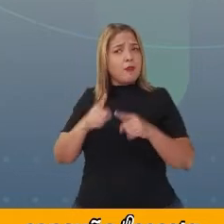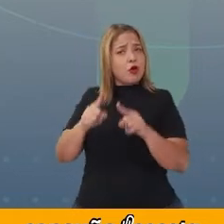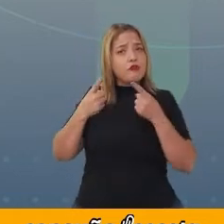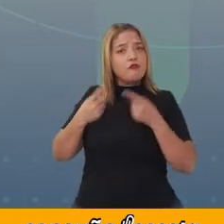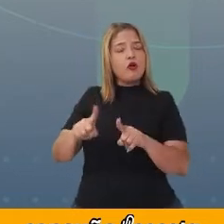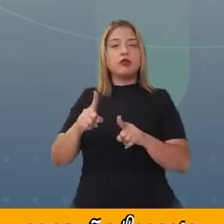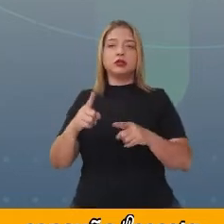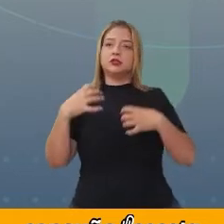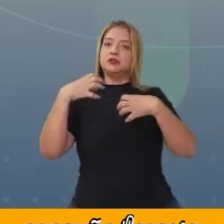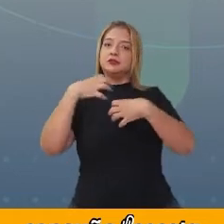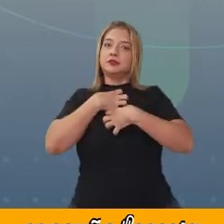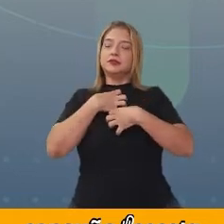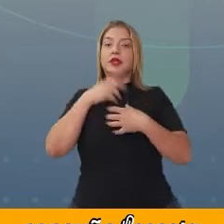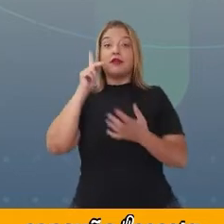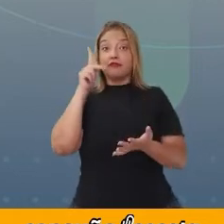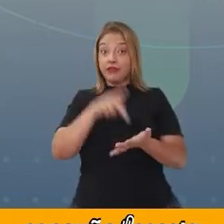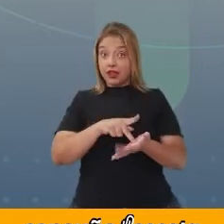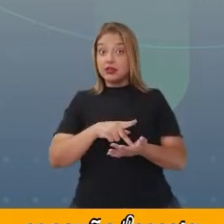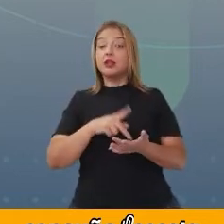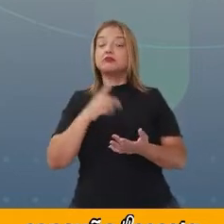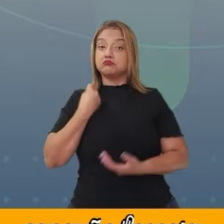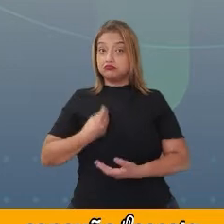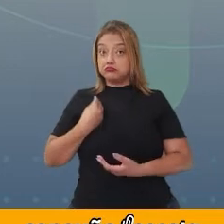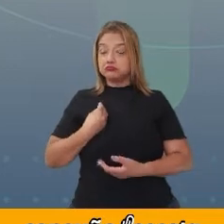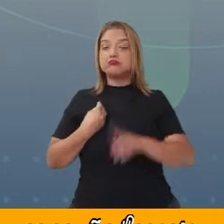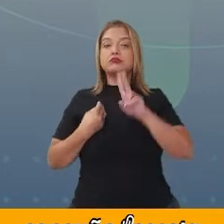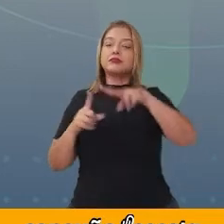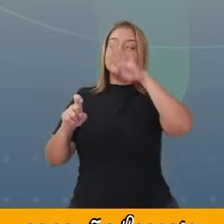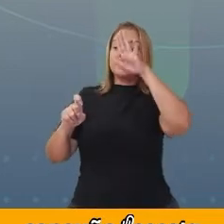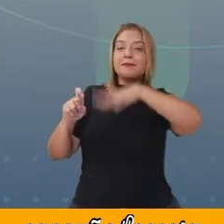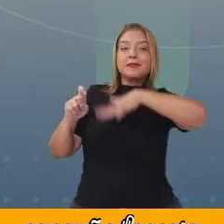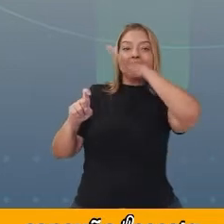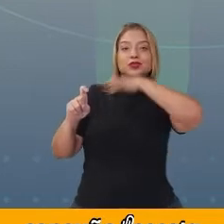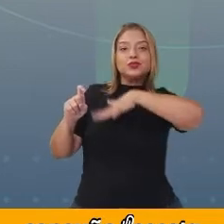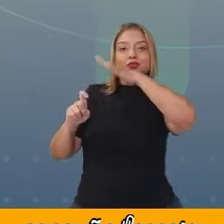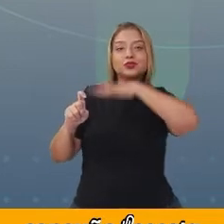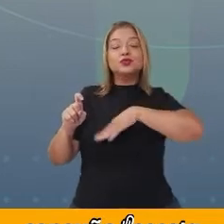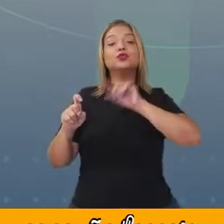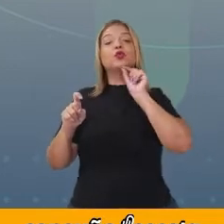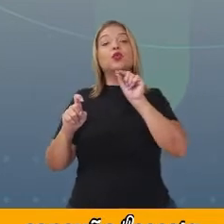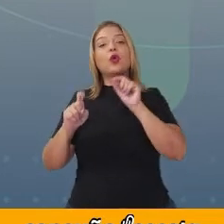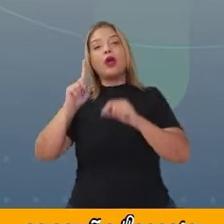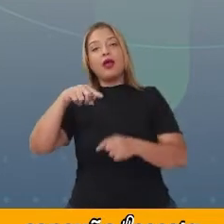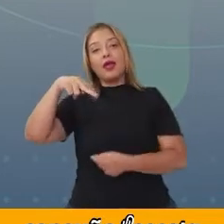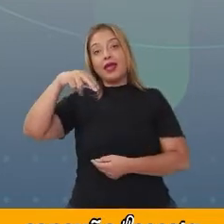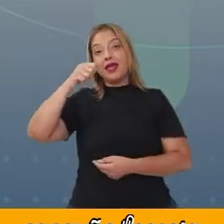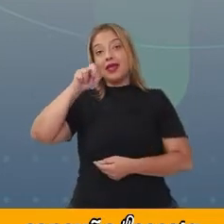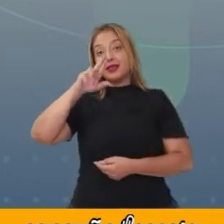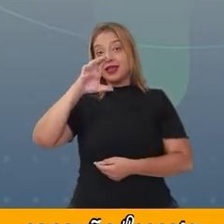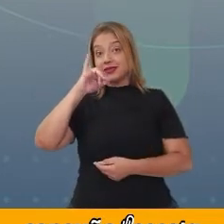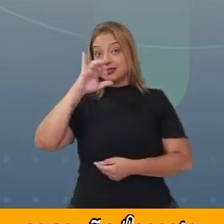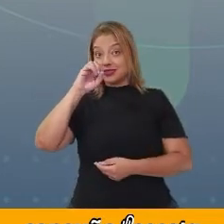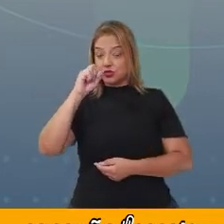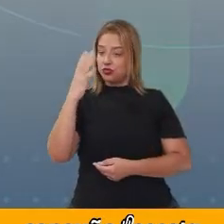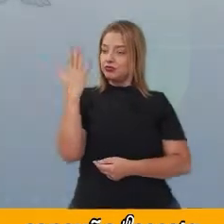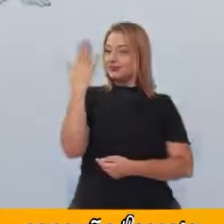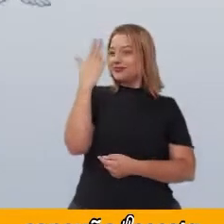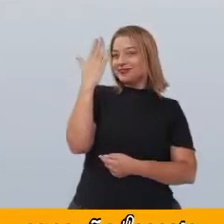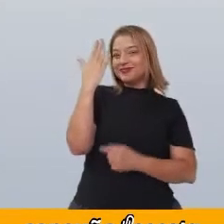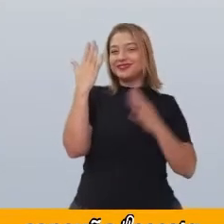na nossa realidade. Eu estou falando de um mito, é o mito de Narciso. Acompanhe comigo a leitura desse